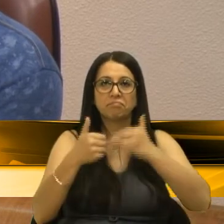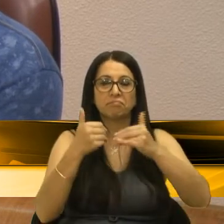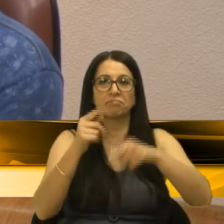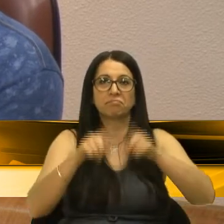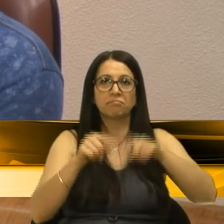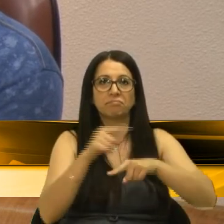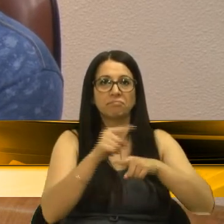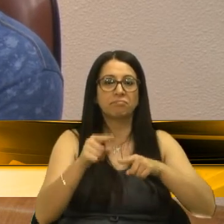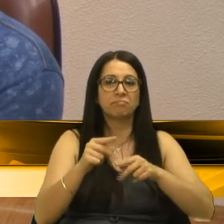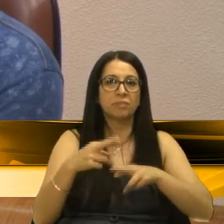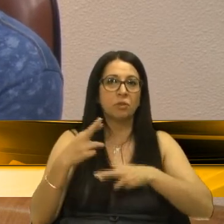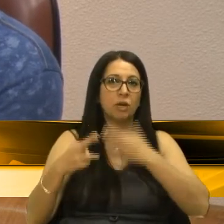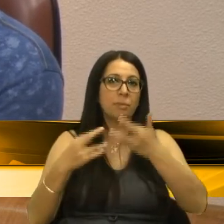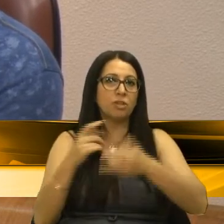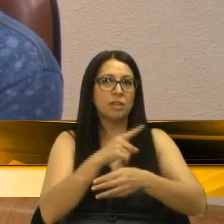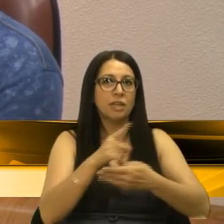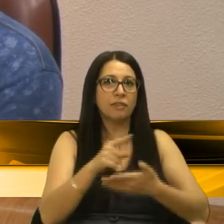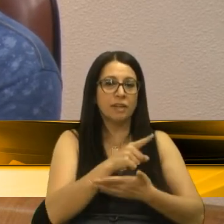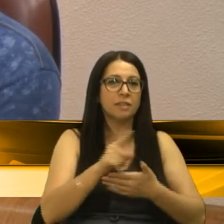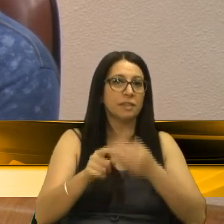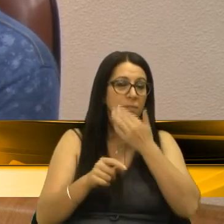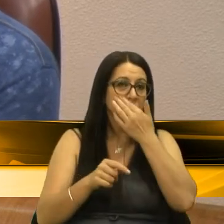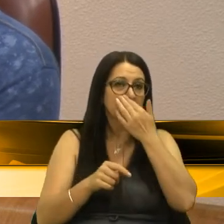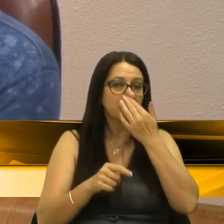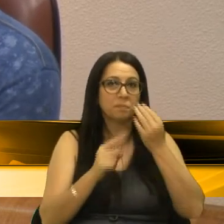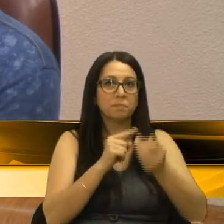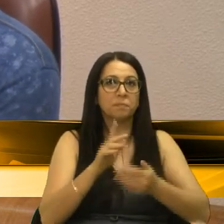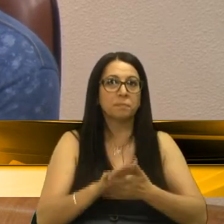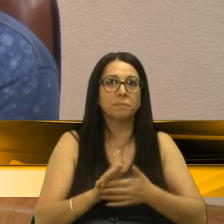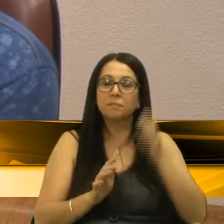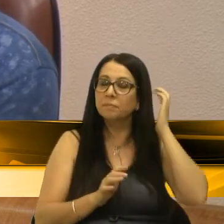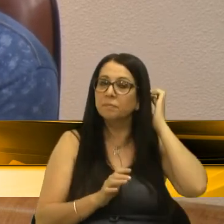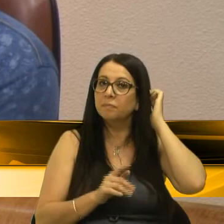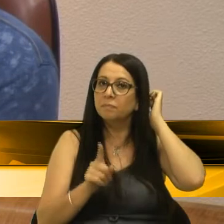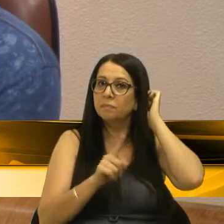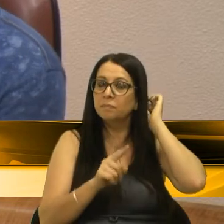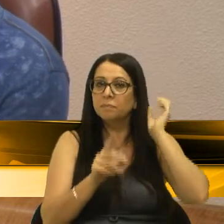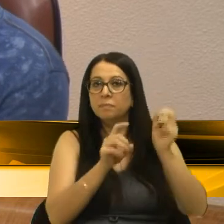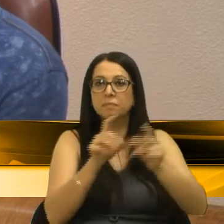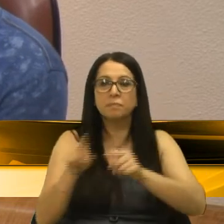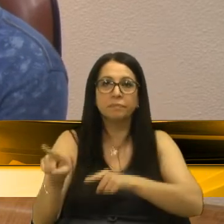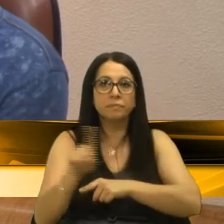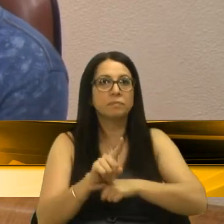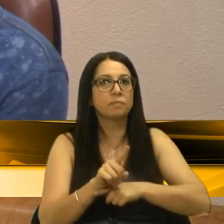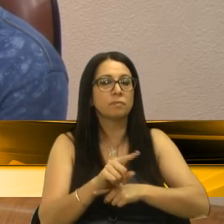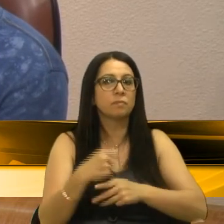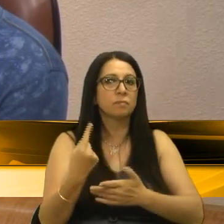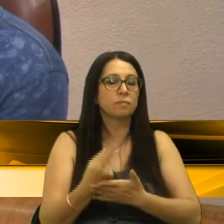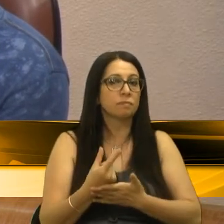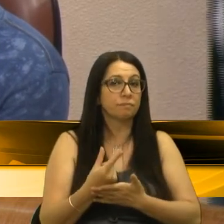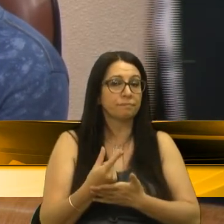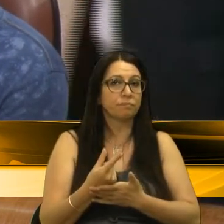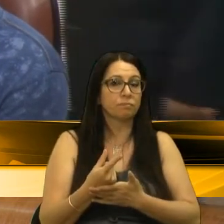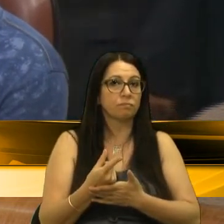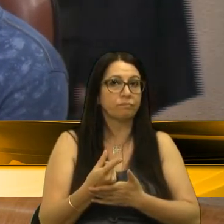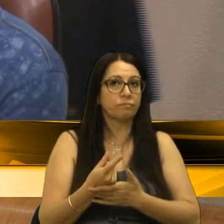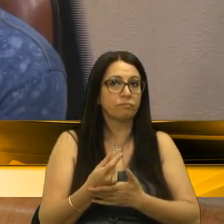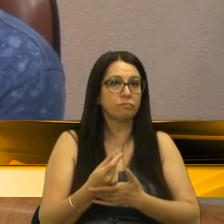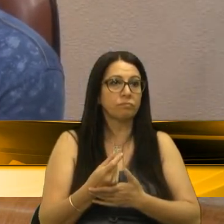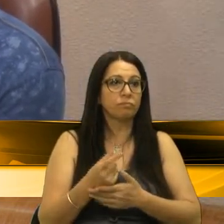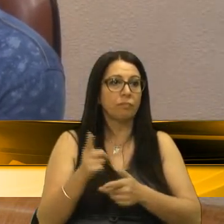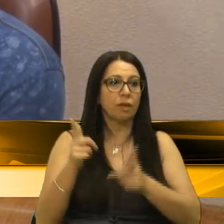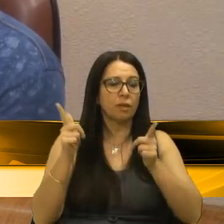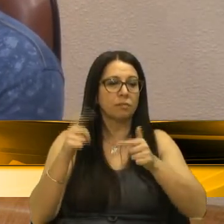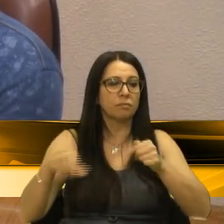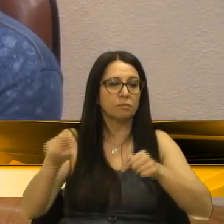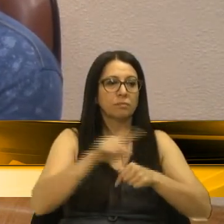de lazer e diversão do grupo de atividades de comércio, de alimentação ou associado a diversões já